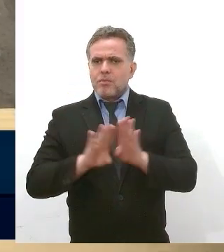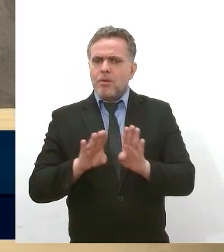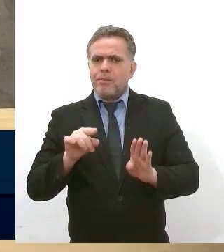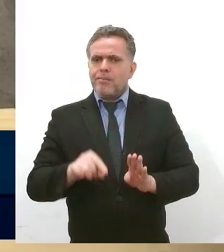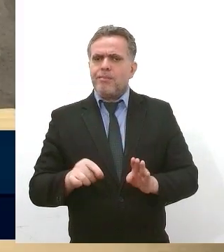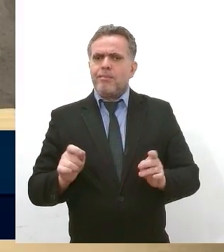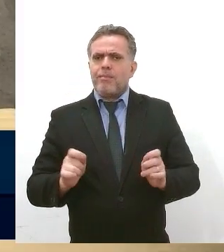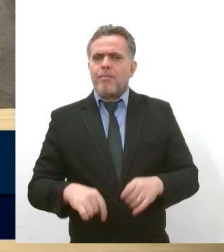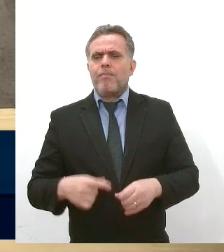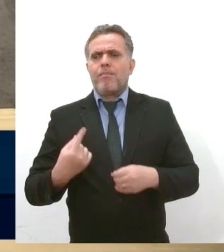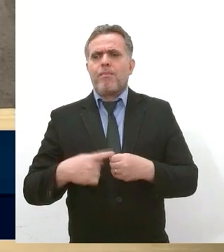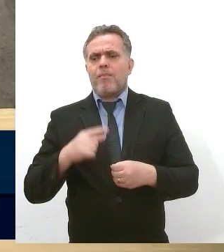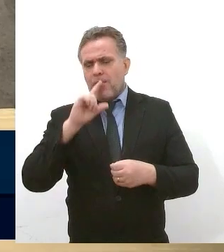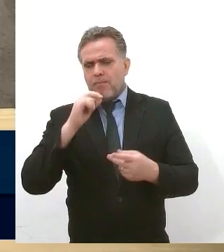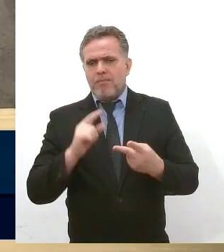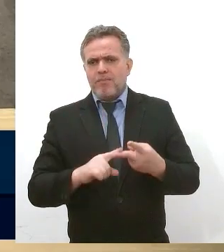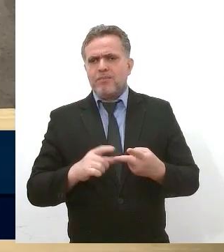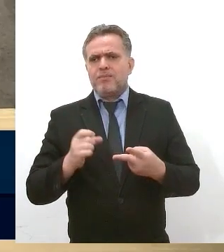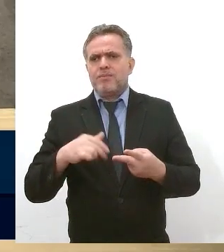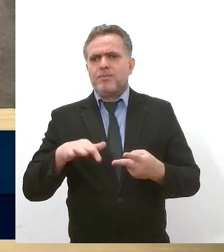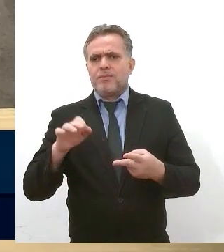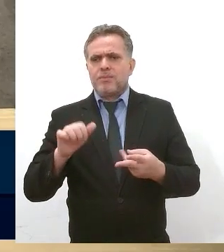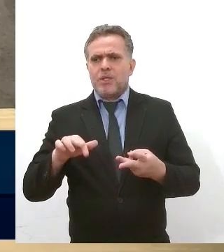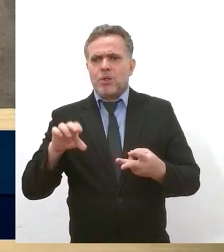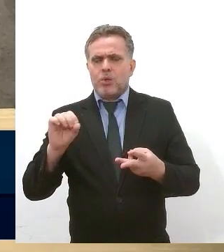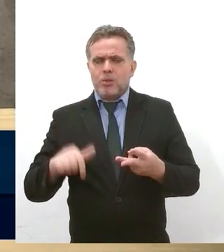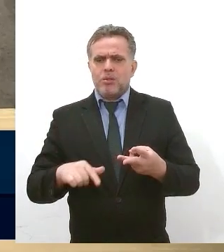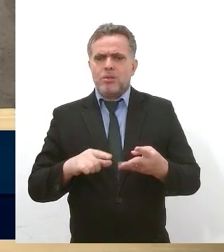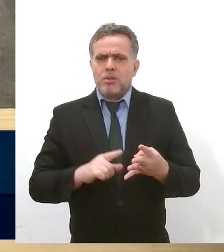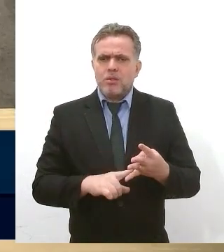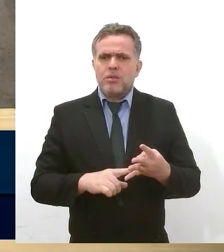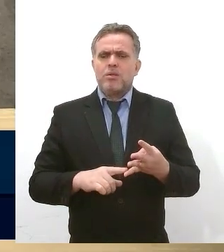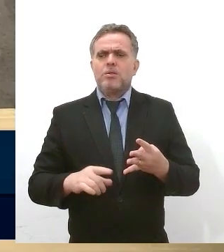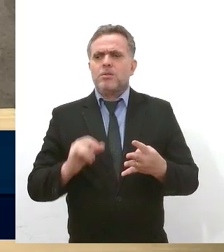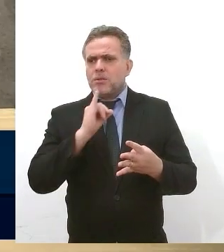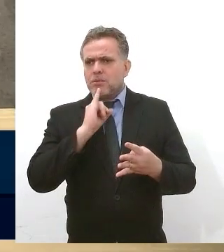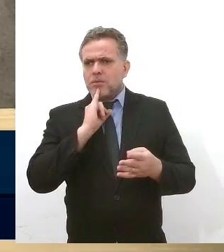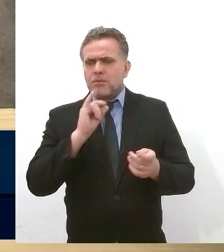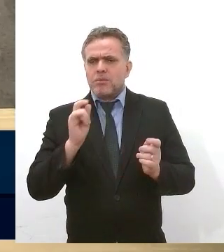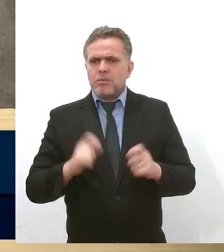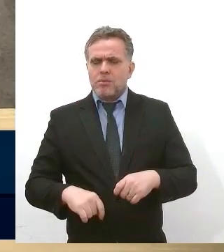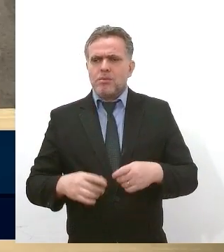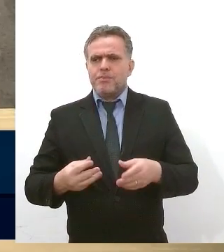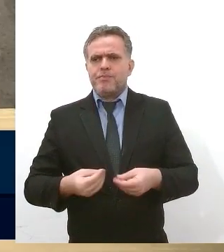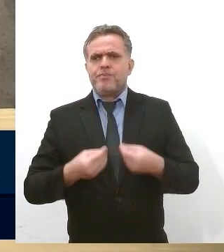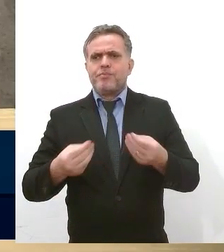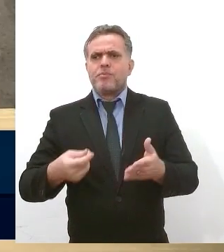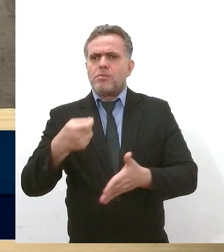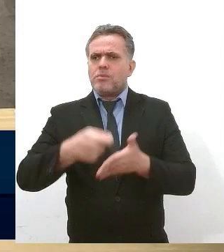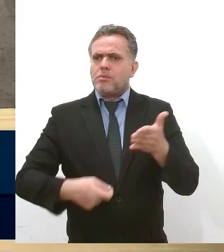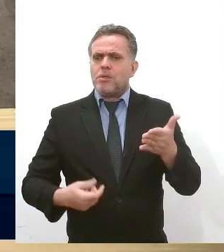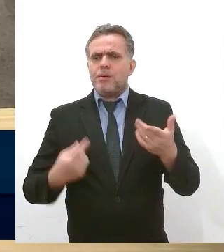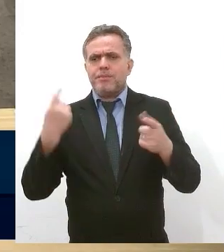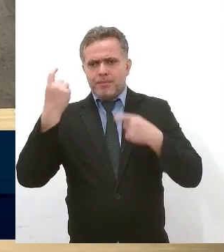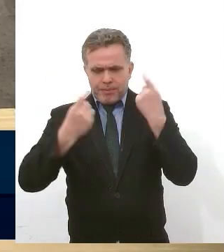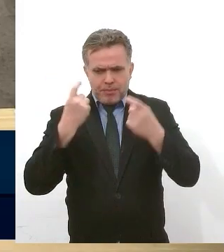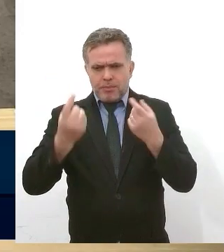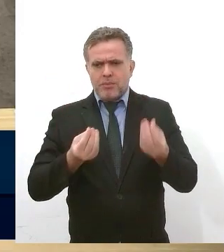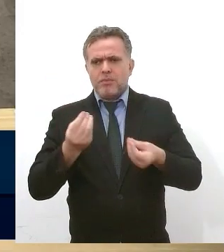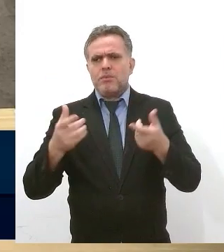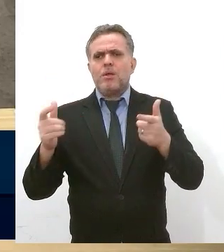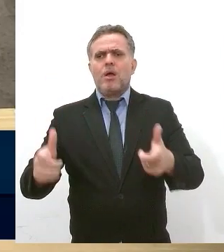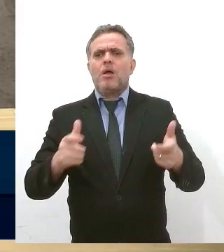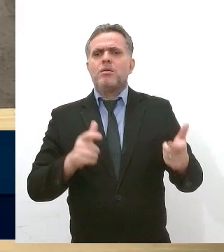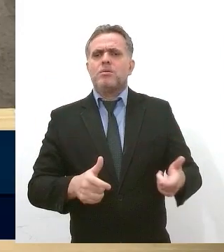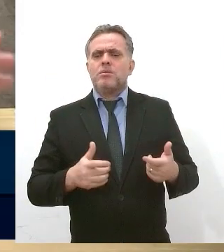de Santa Rosa, municípios de Itabaiana também já estão emitindo notas, preocupados, porque não sabem onde vão destinar o lixo